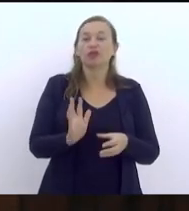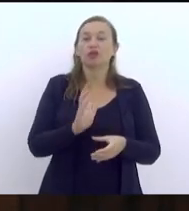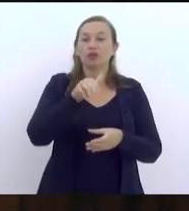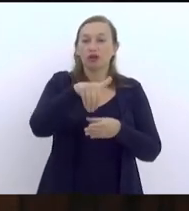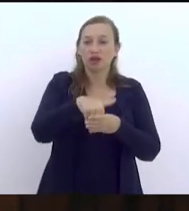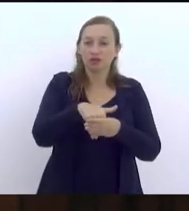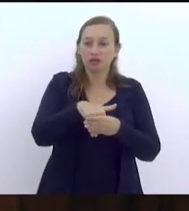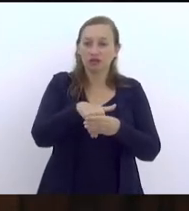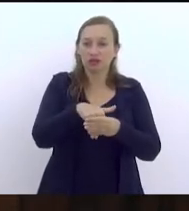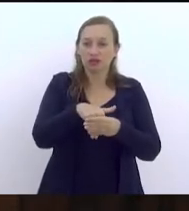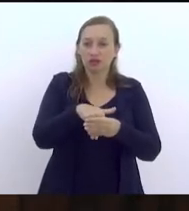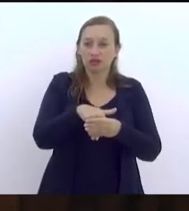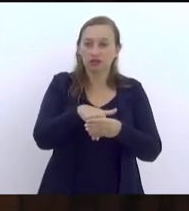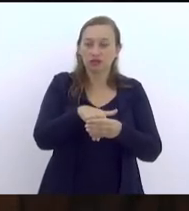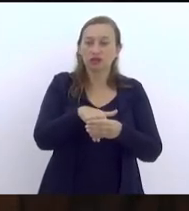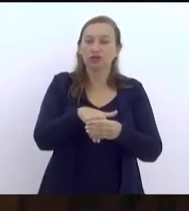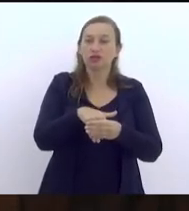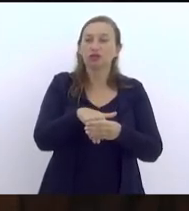a discussão.